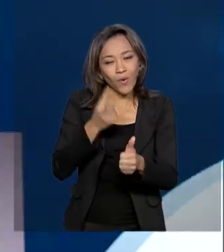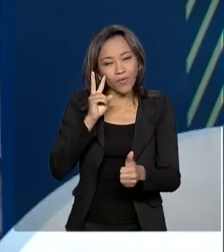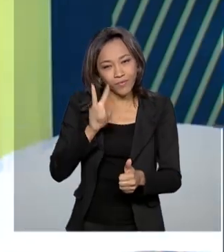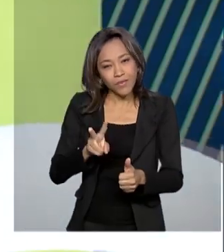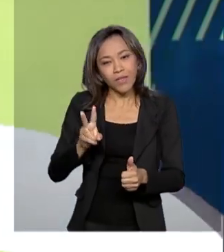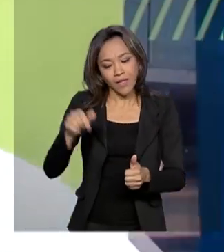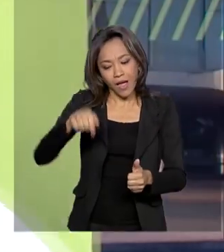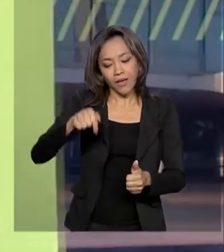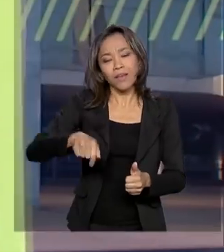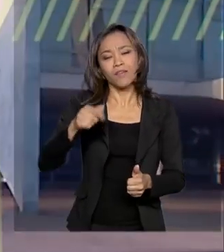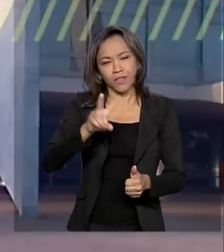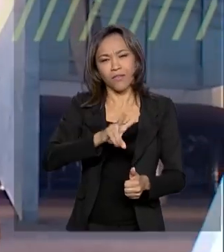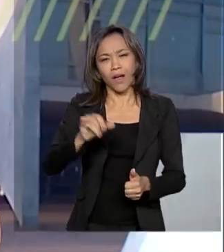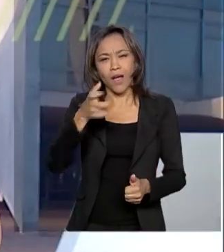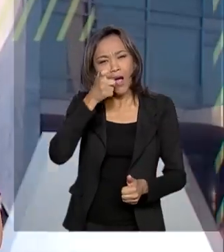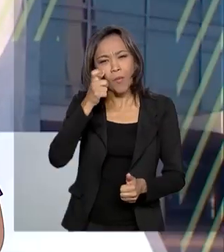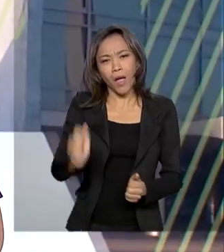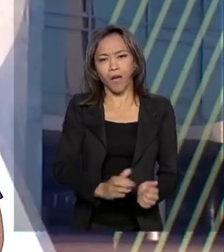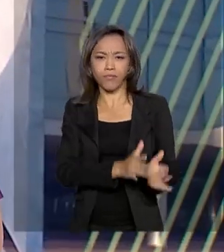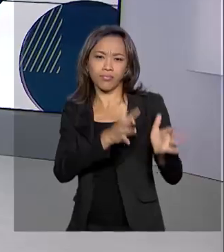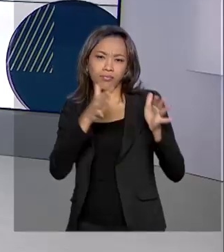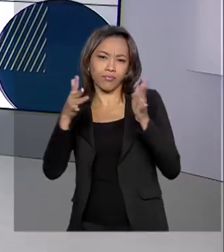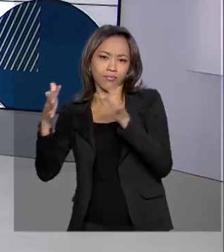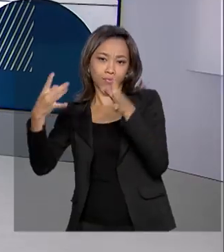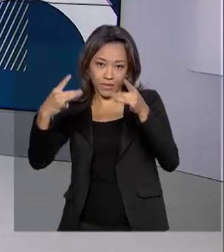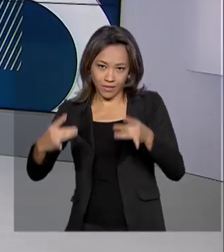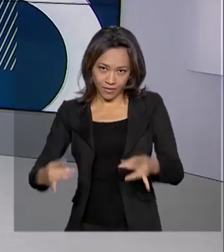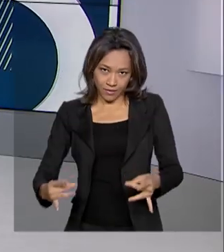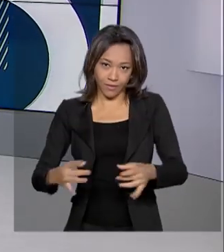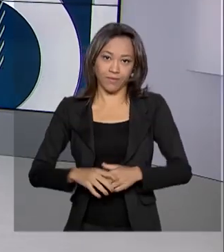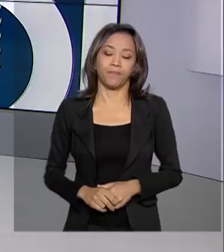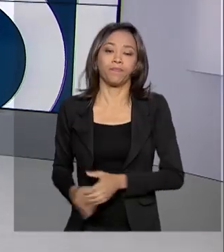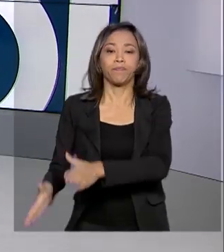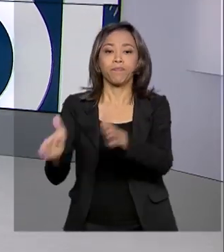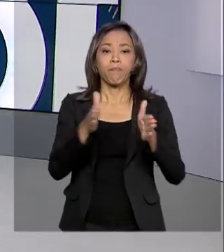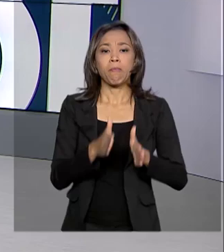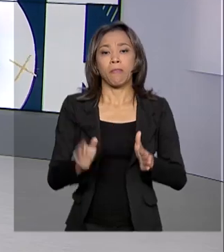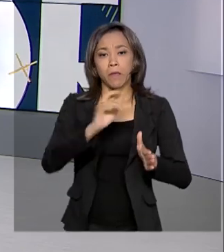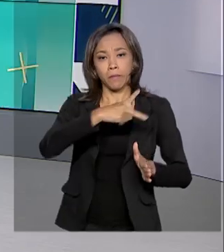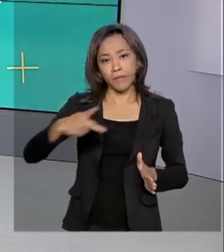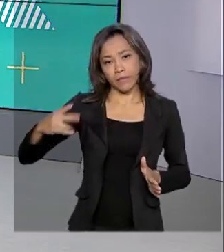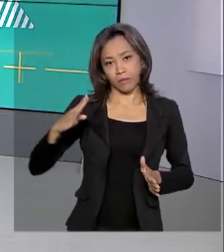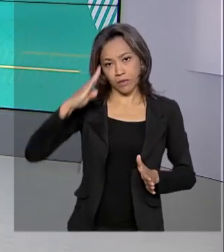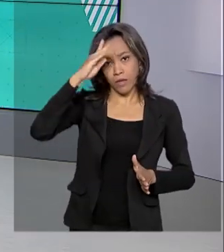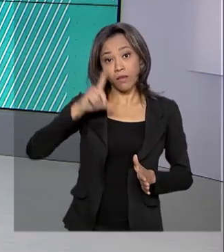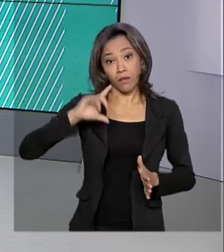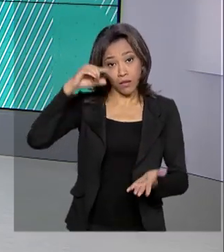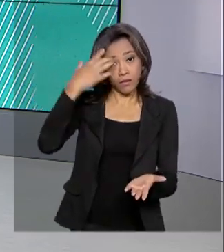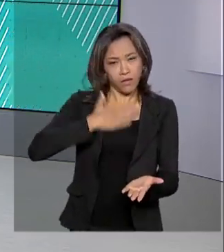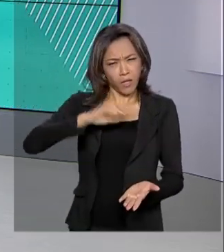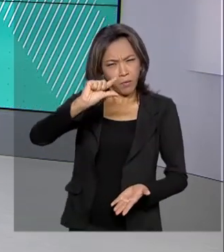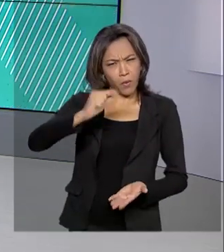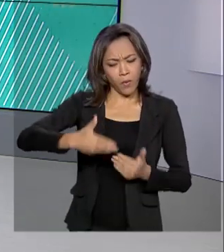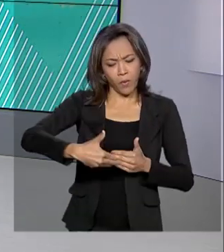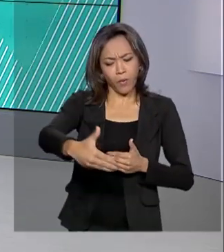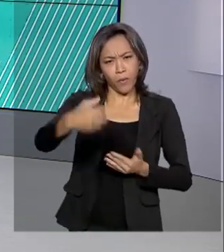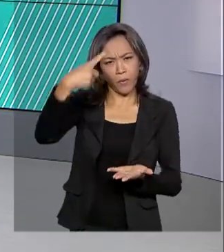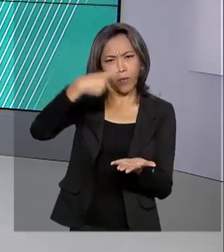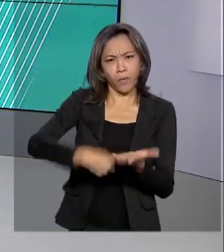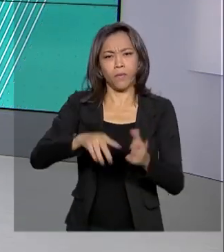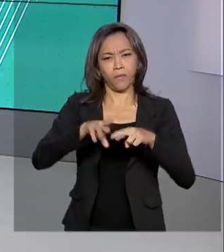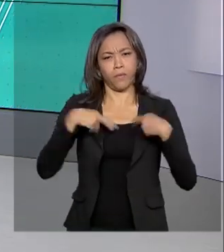longo da nossa programação você acompanha todos os detalhes o presidente jair bolsonaro tem em casa daqui a pouco no